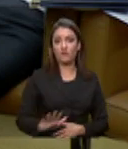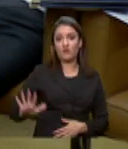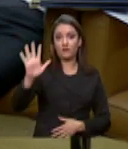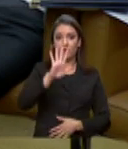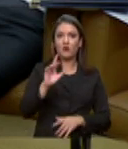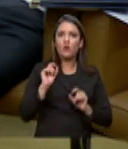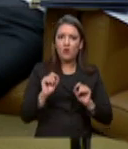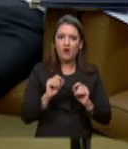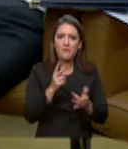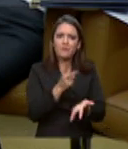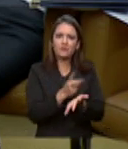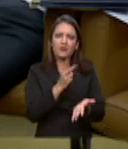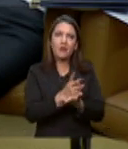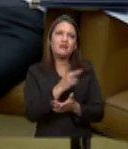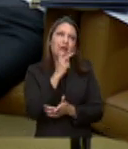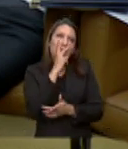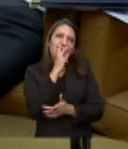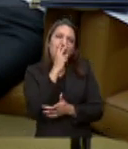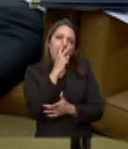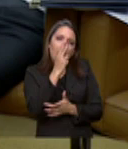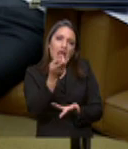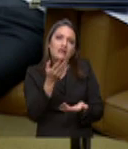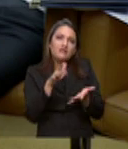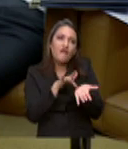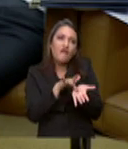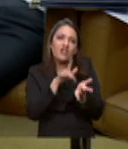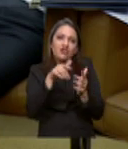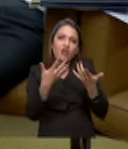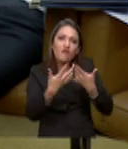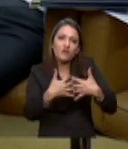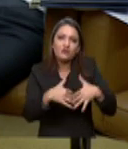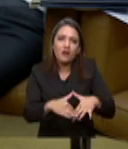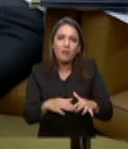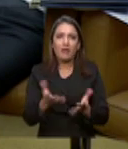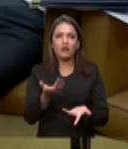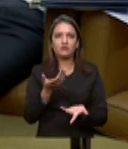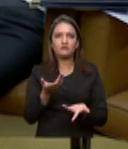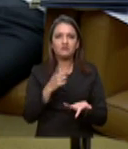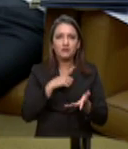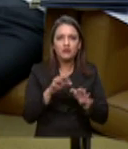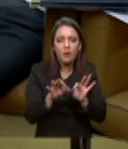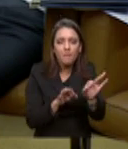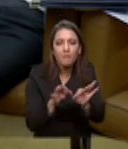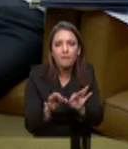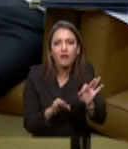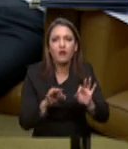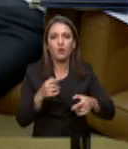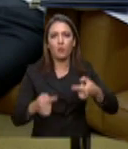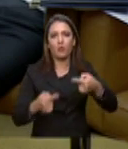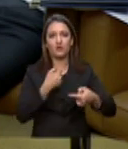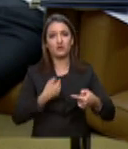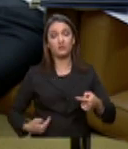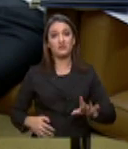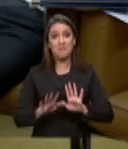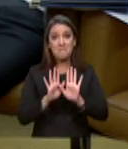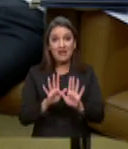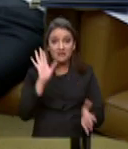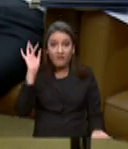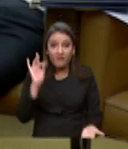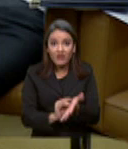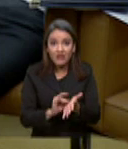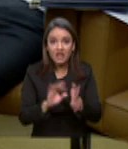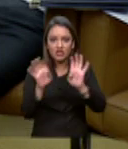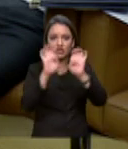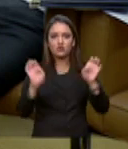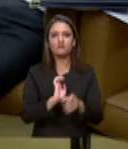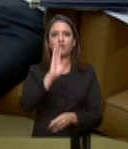de funcionamento, a manutenção de uma aparência de existência de planos de políticas públicas, quando, na verdade, a estrutura interna